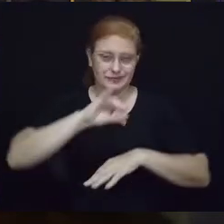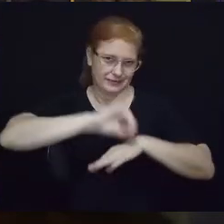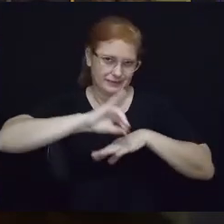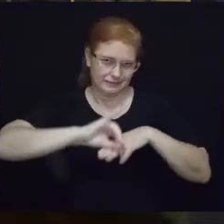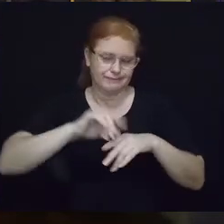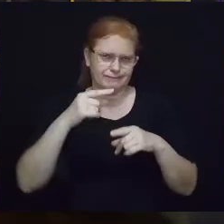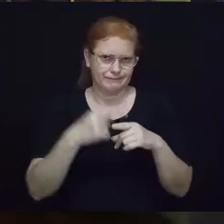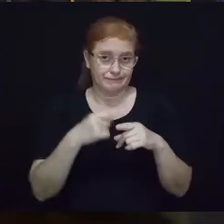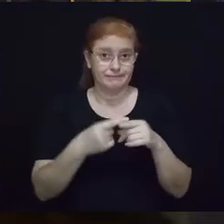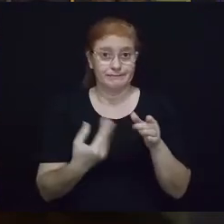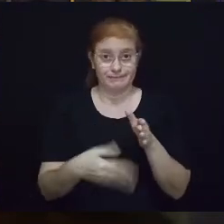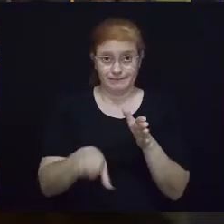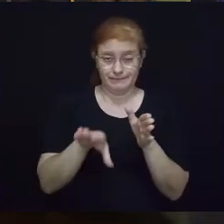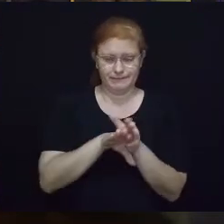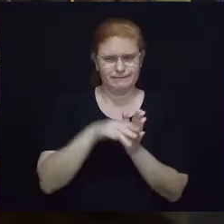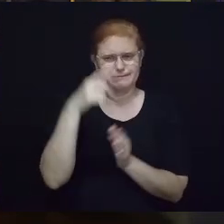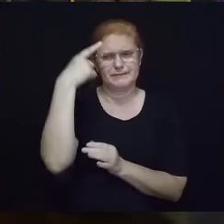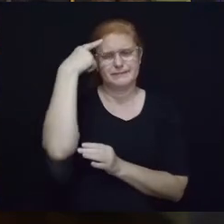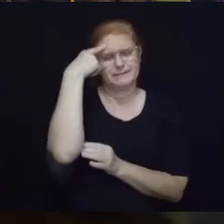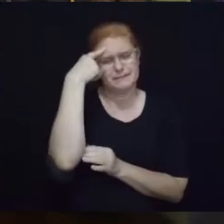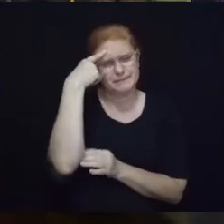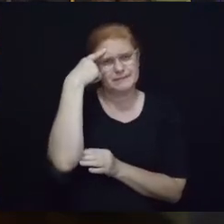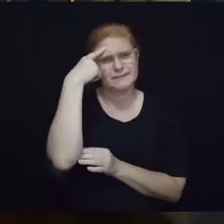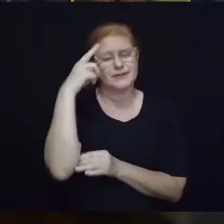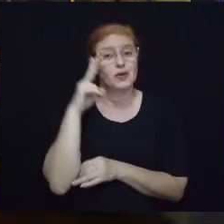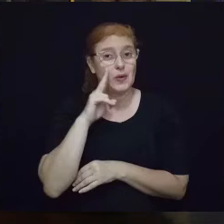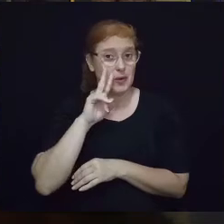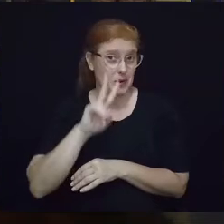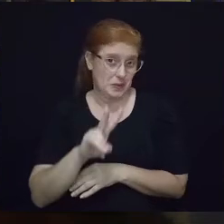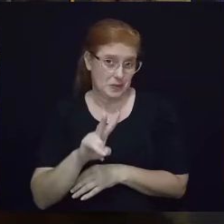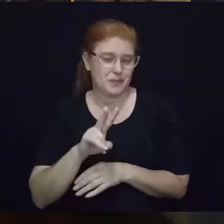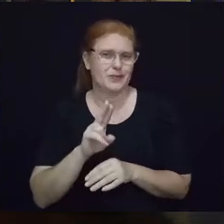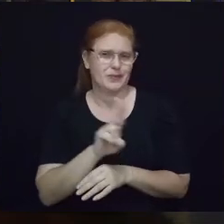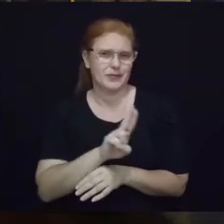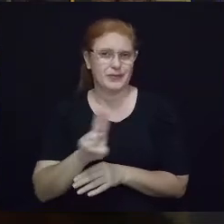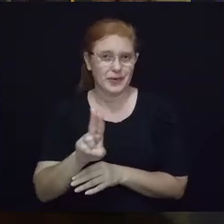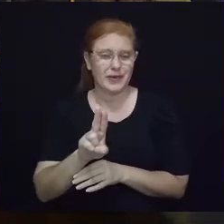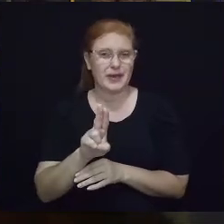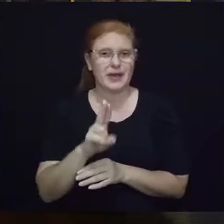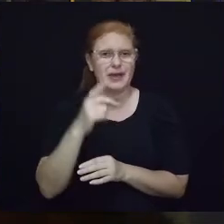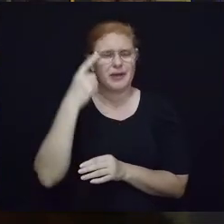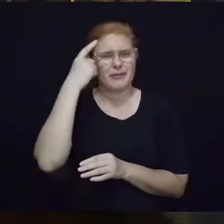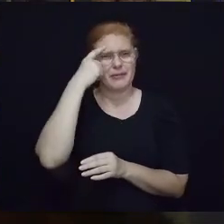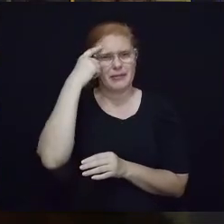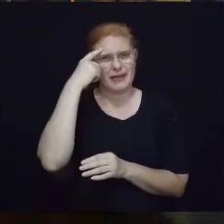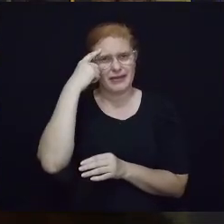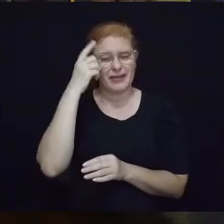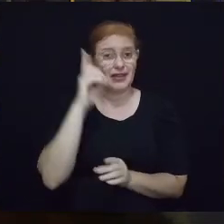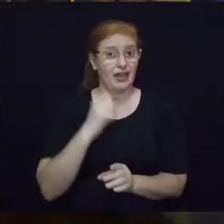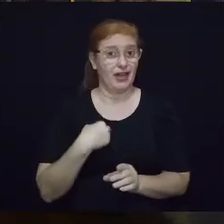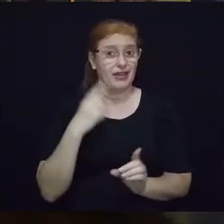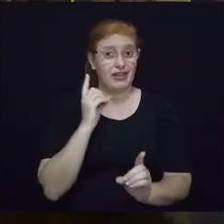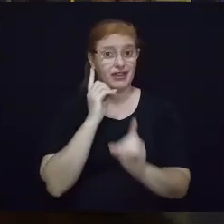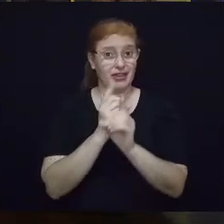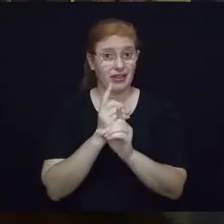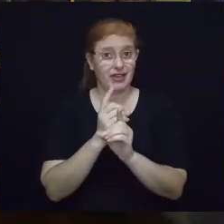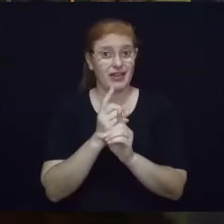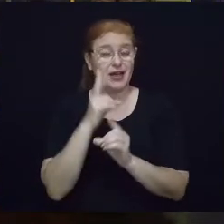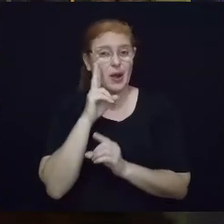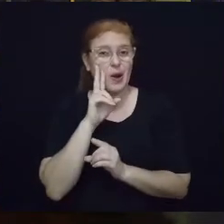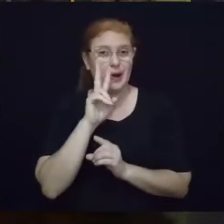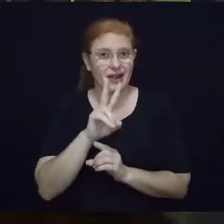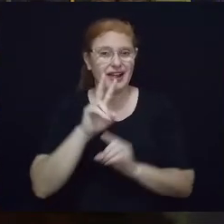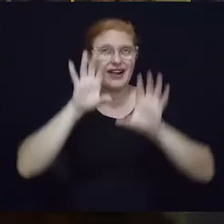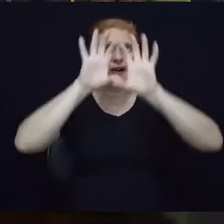Porque assim, eu cheguei aqui pensando que eu olhei o nome e eu pensei que eu ia acertar. Aí eu olhei aquela que agora eu percebo, que